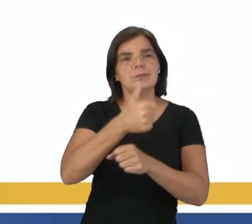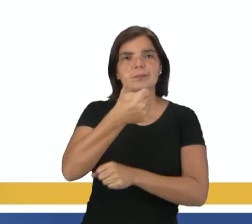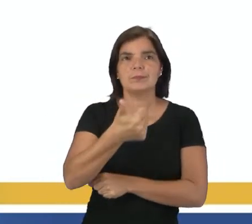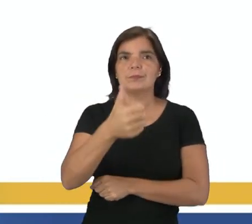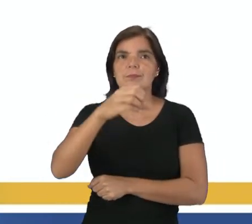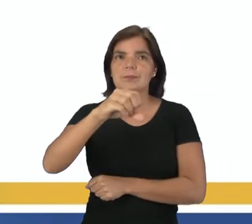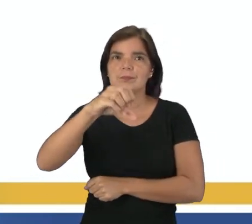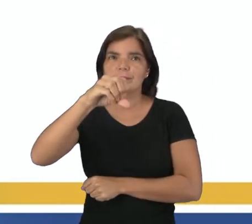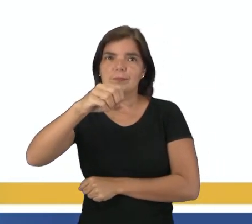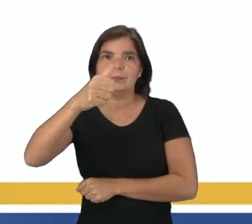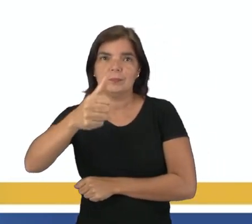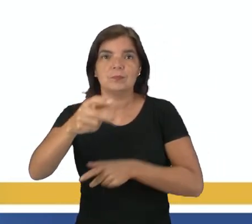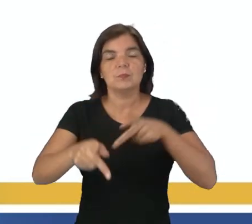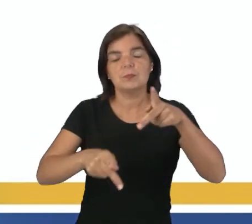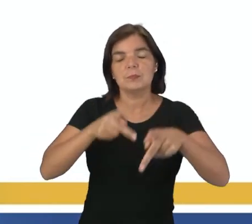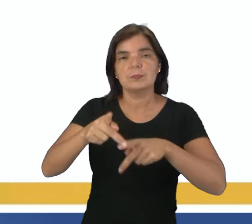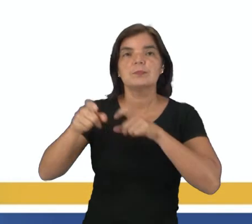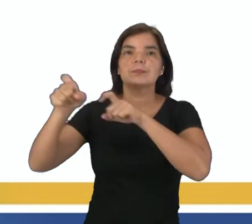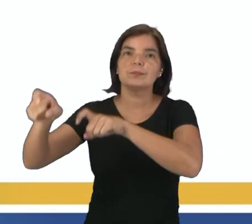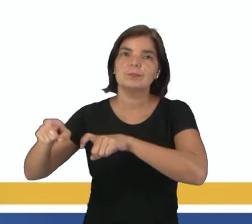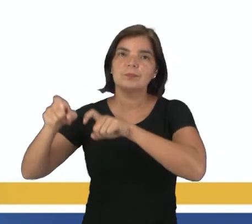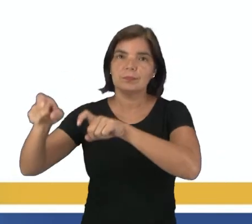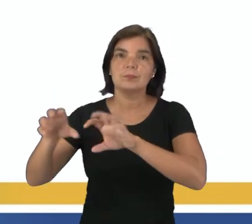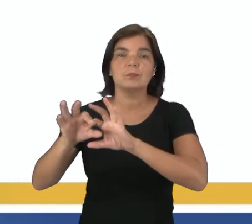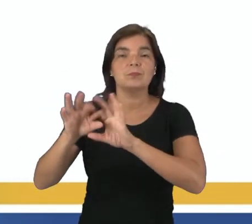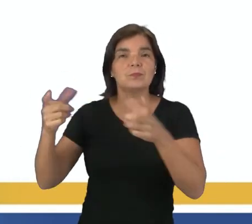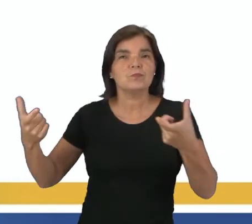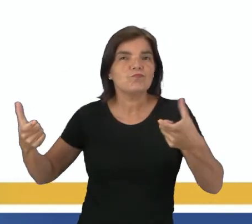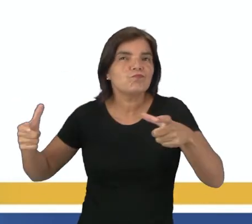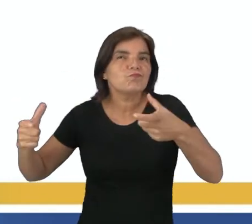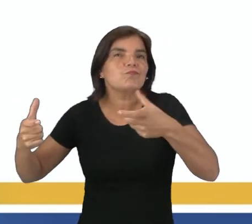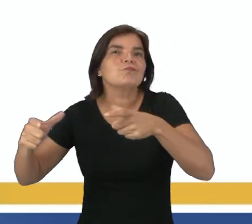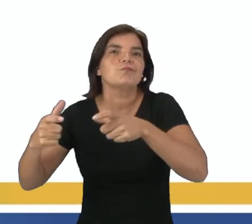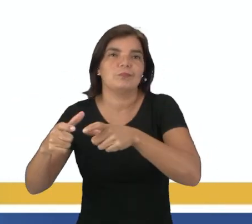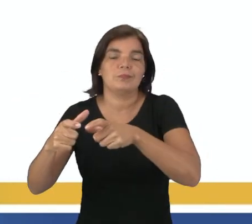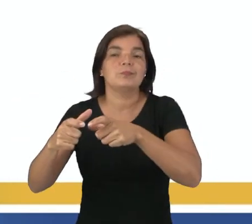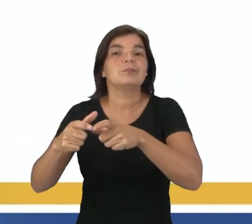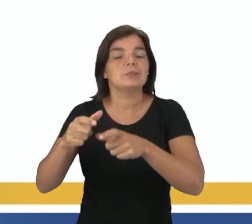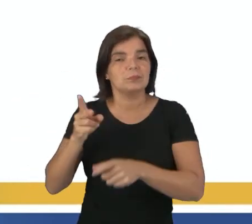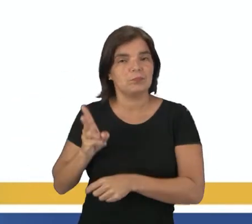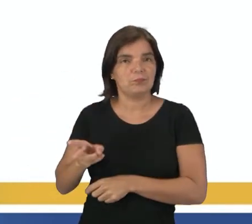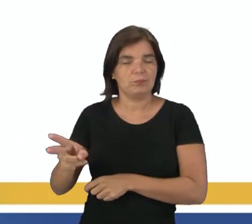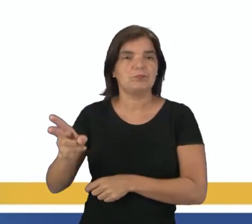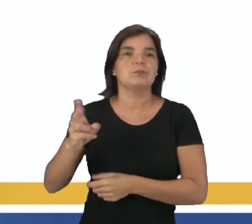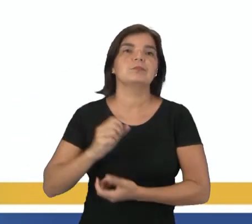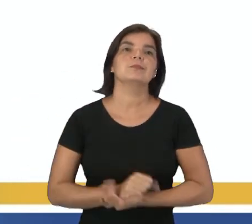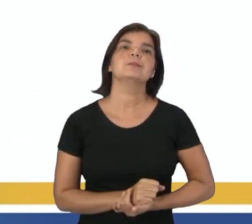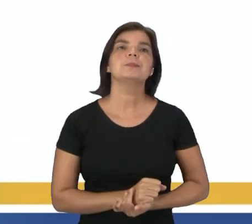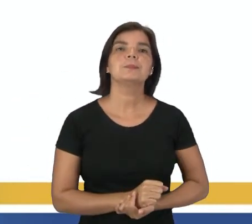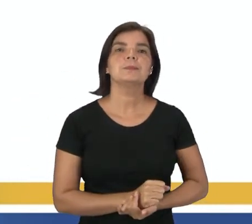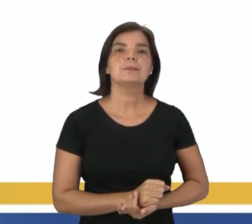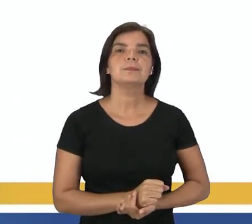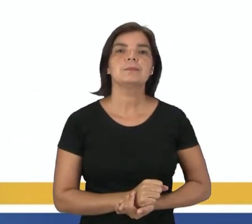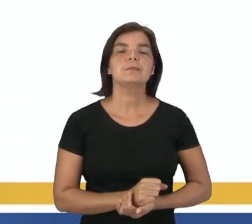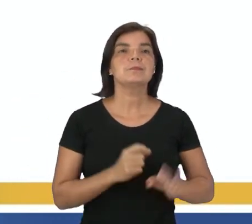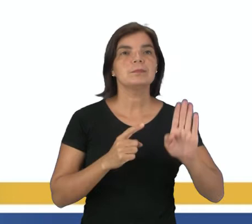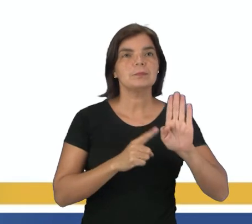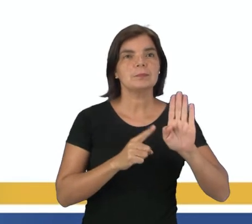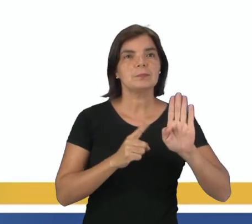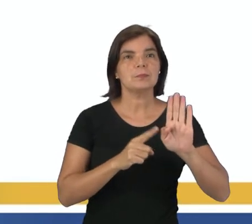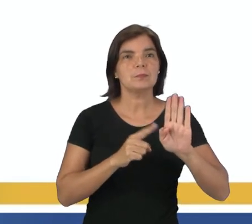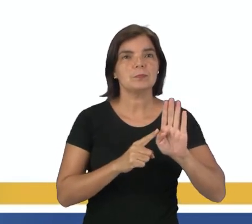desde a década de 1990 e um a população rural deixou de diminuir mantendo-se estável